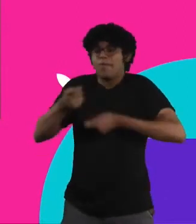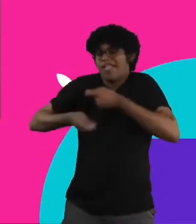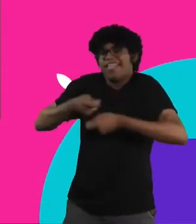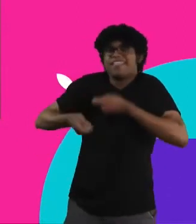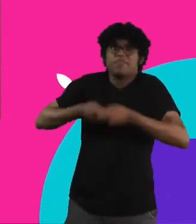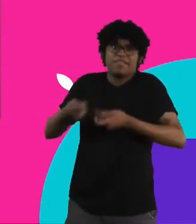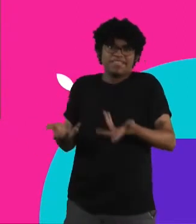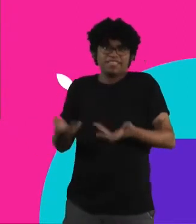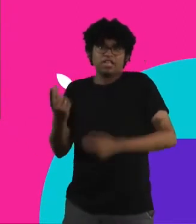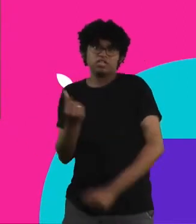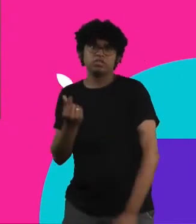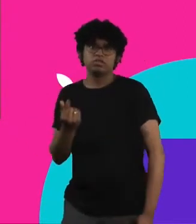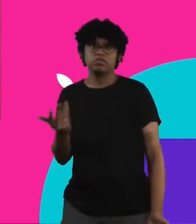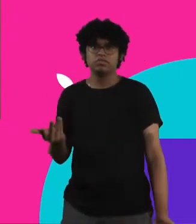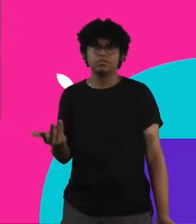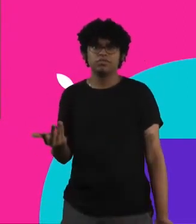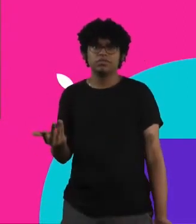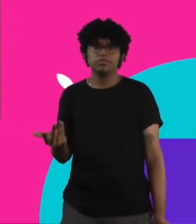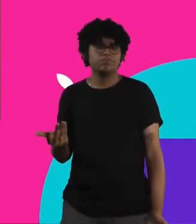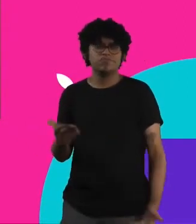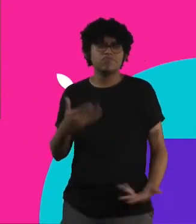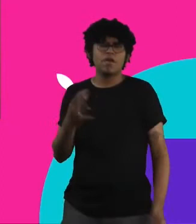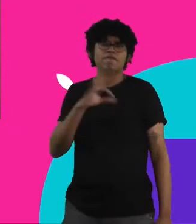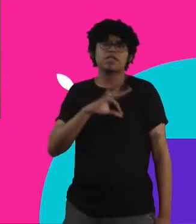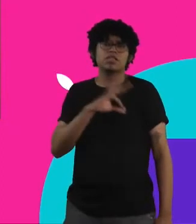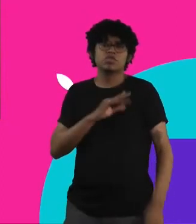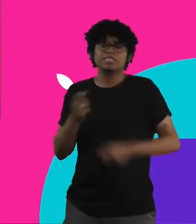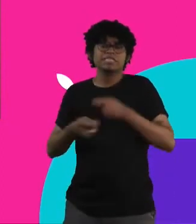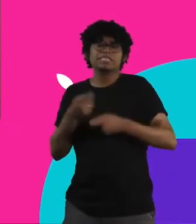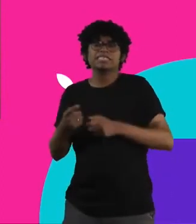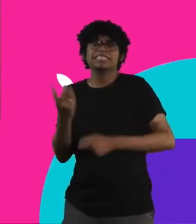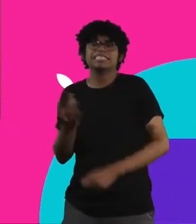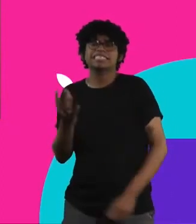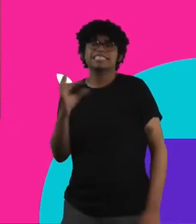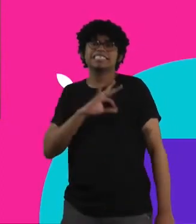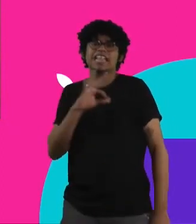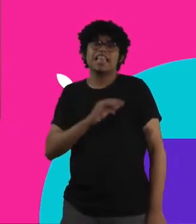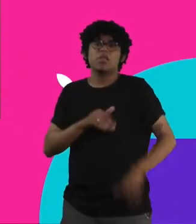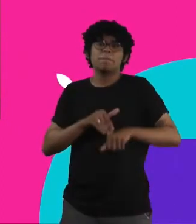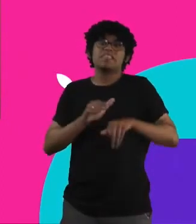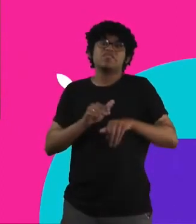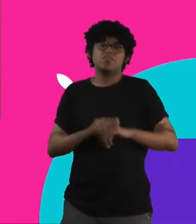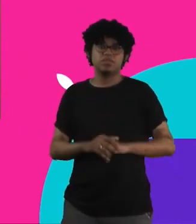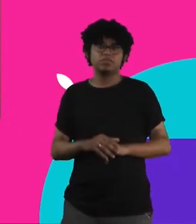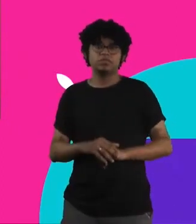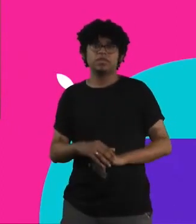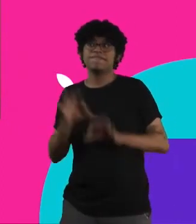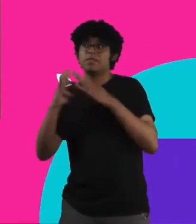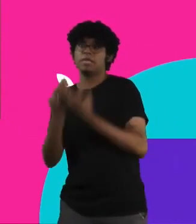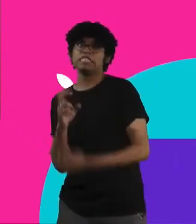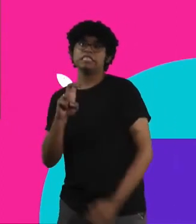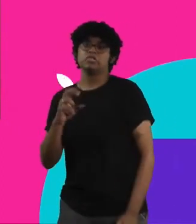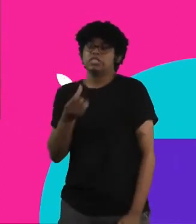bem. Qual o valor do nosso salário mínimo no Brasil? Existem famílias de cinco, seis